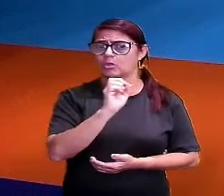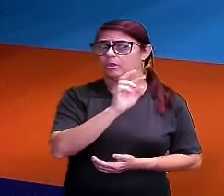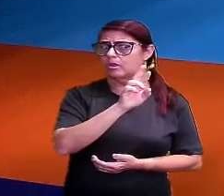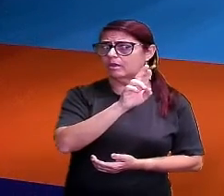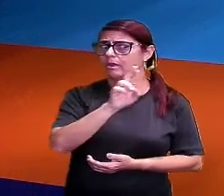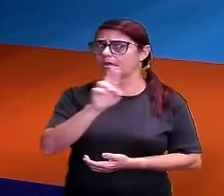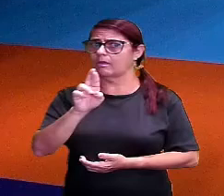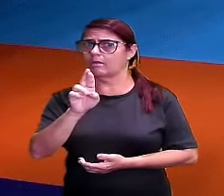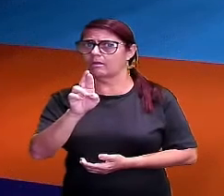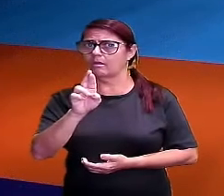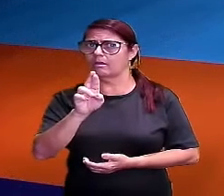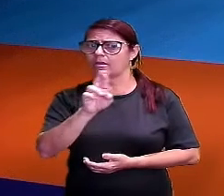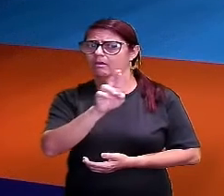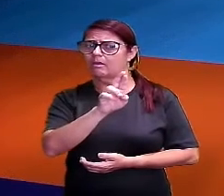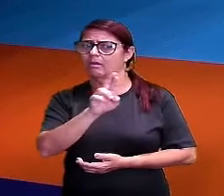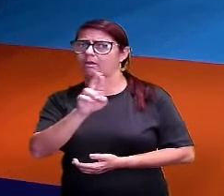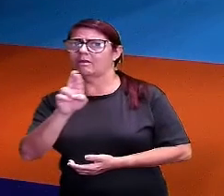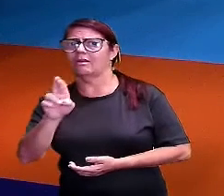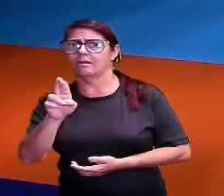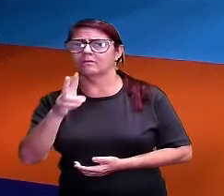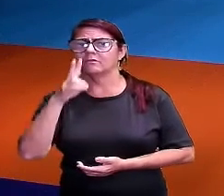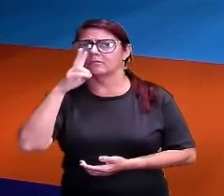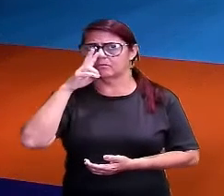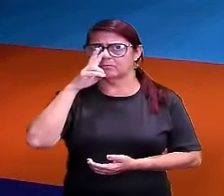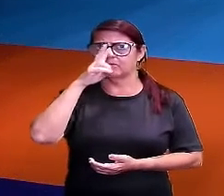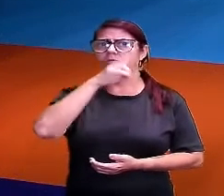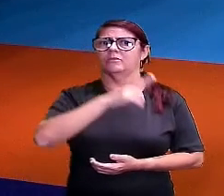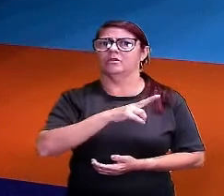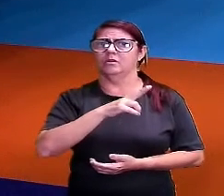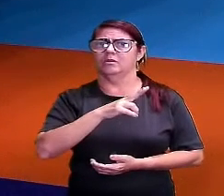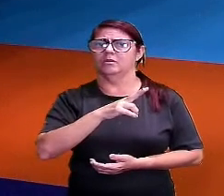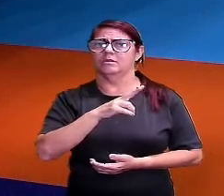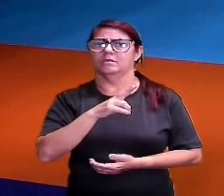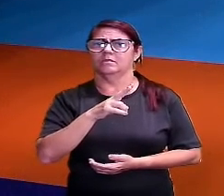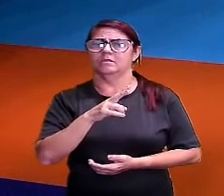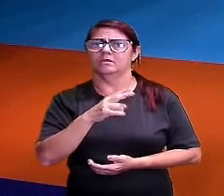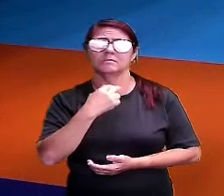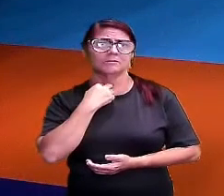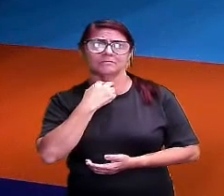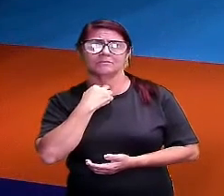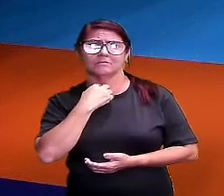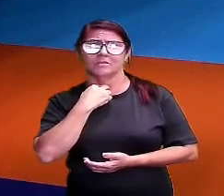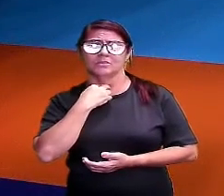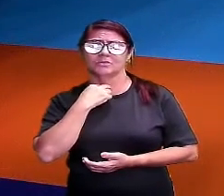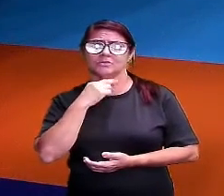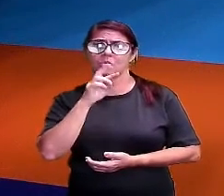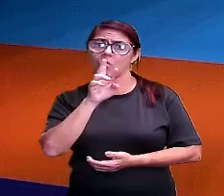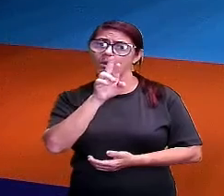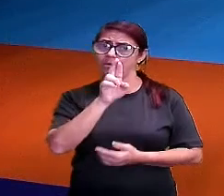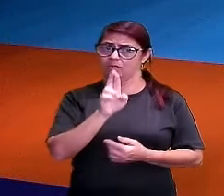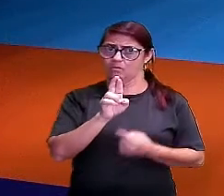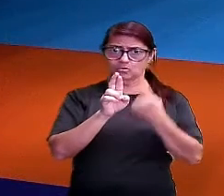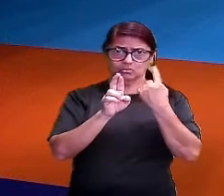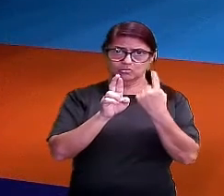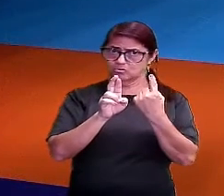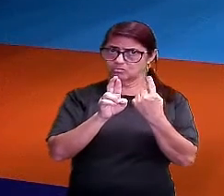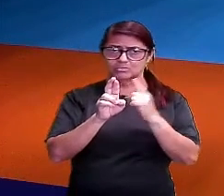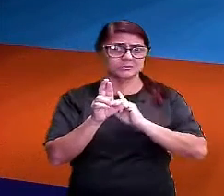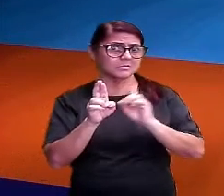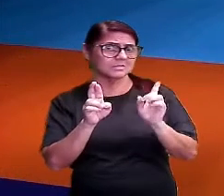carretel. Então esse ré é o som forte. Se é o som forte, eu não posso colocar um R, e sim dois